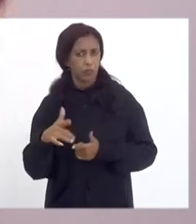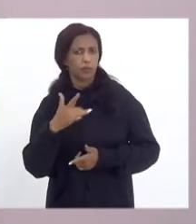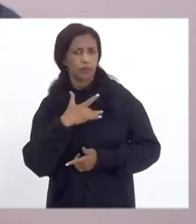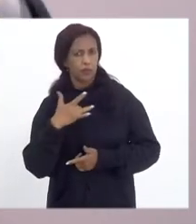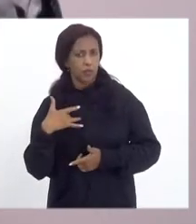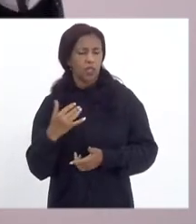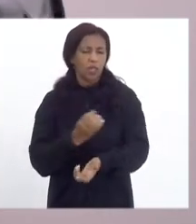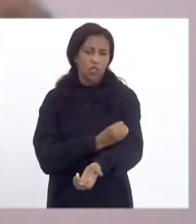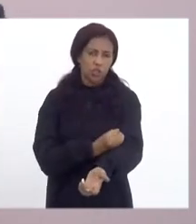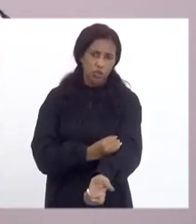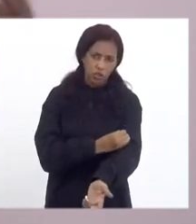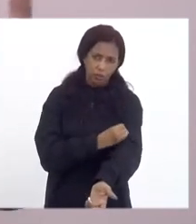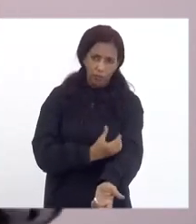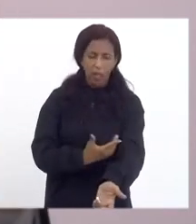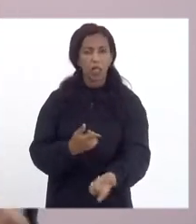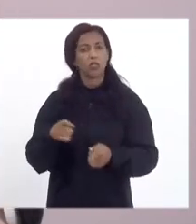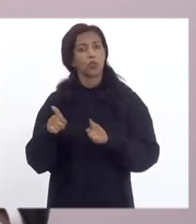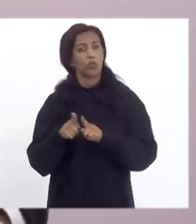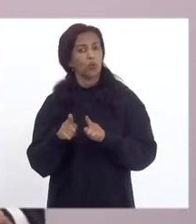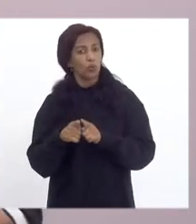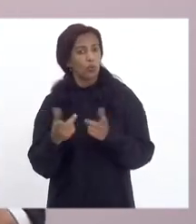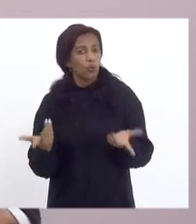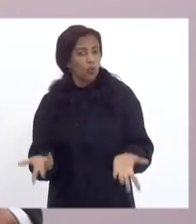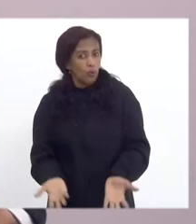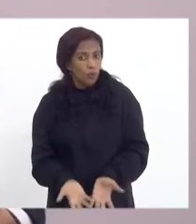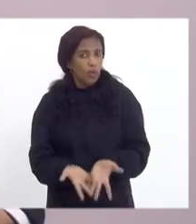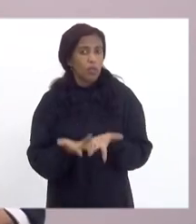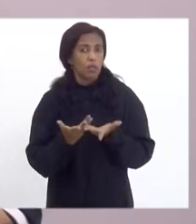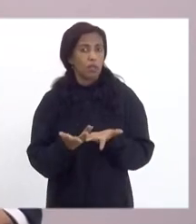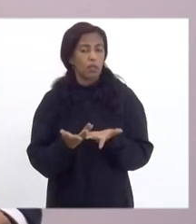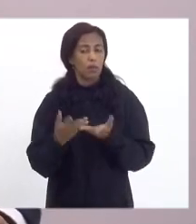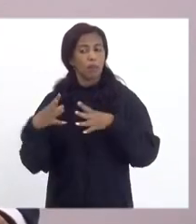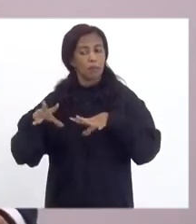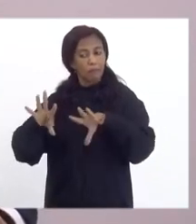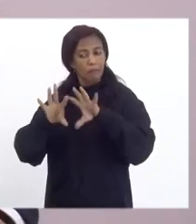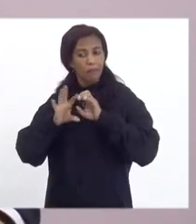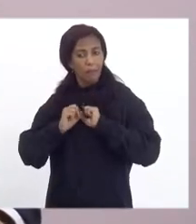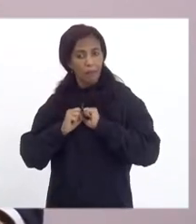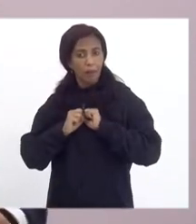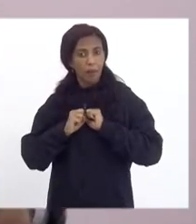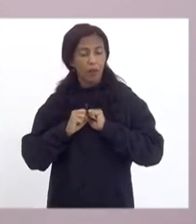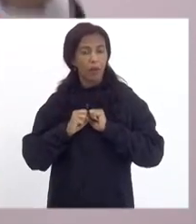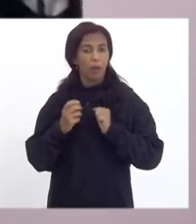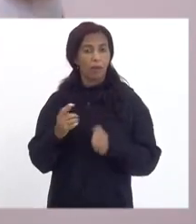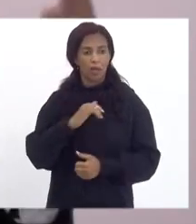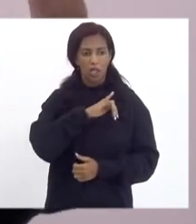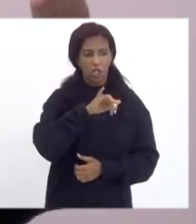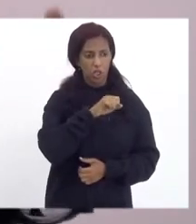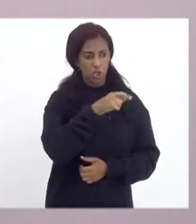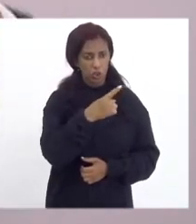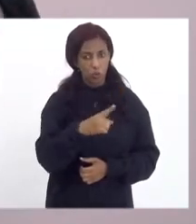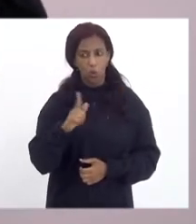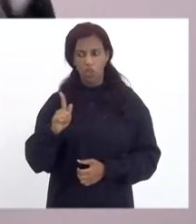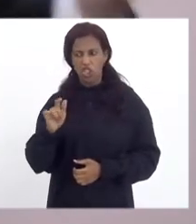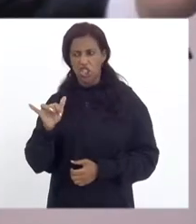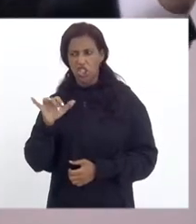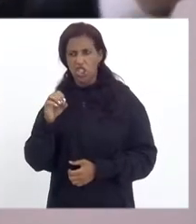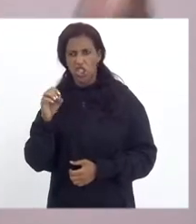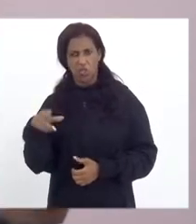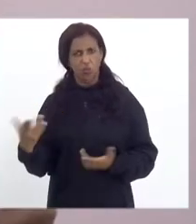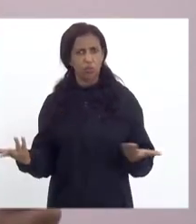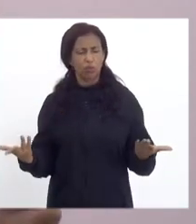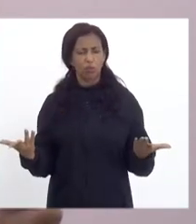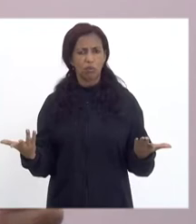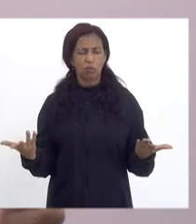era diabético, o que também não suplanta o fato de que pegou Covid. Mas a situação do João e a situação do Gil são